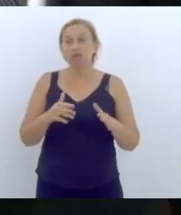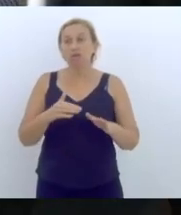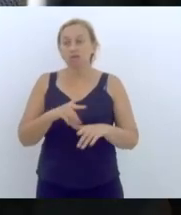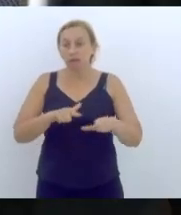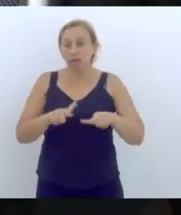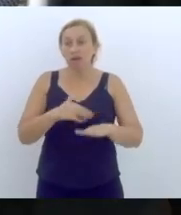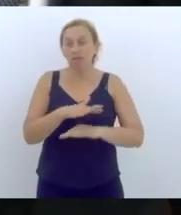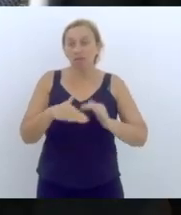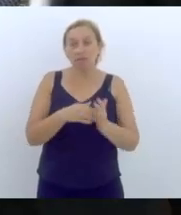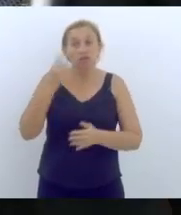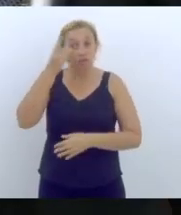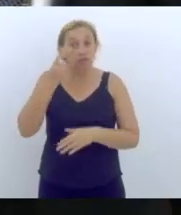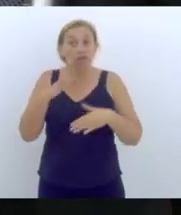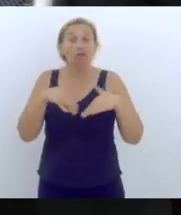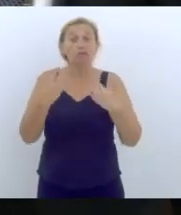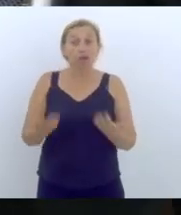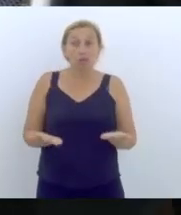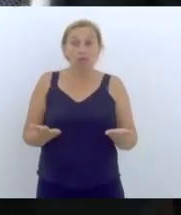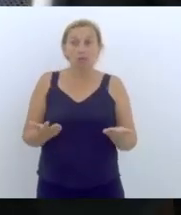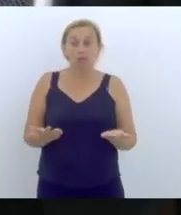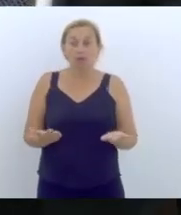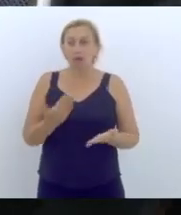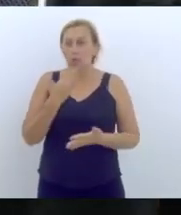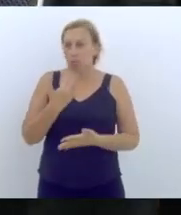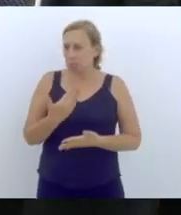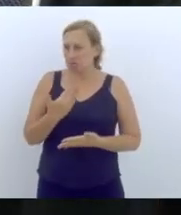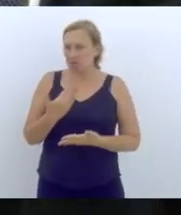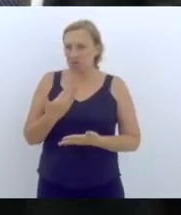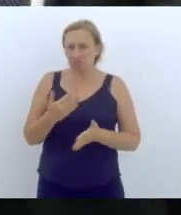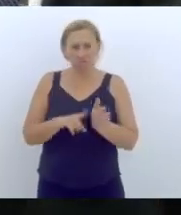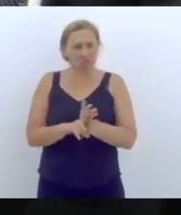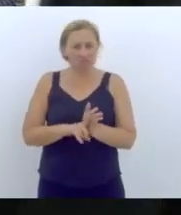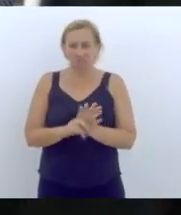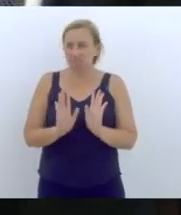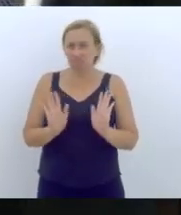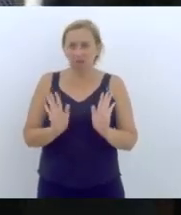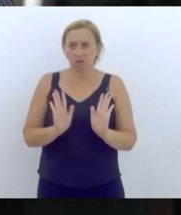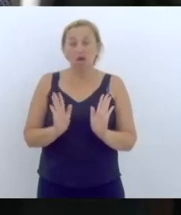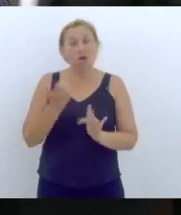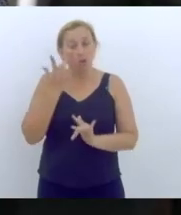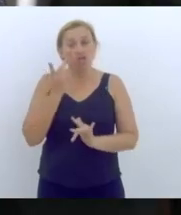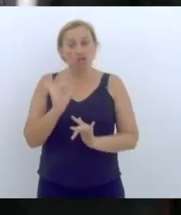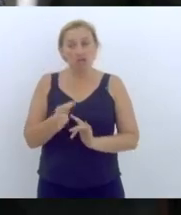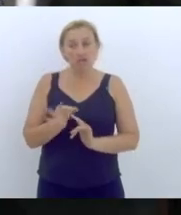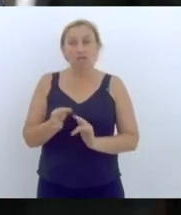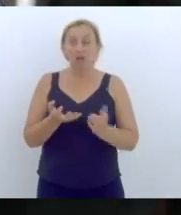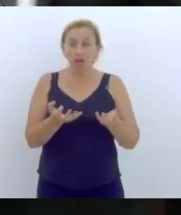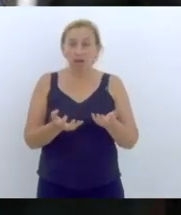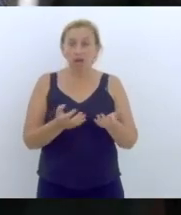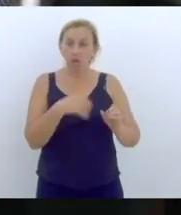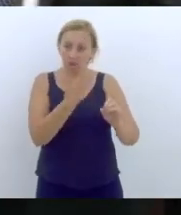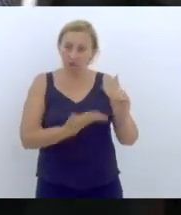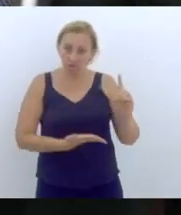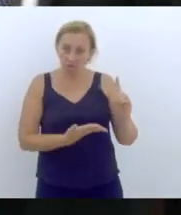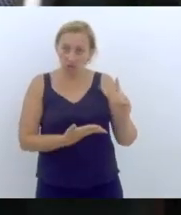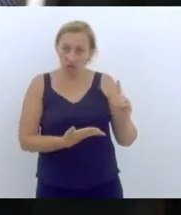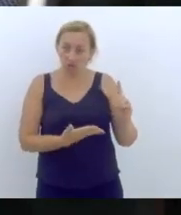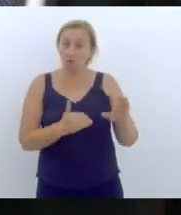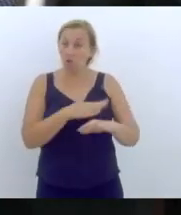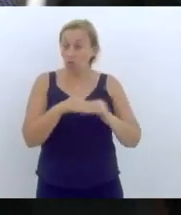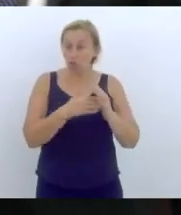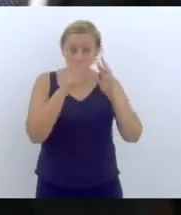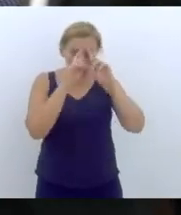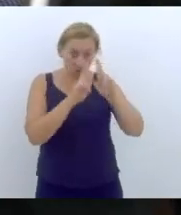da casa. Então, eu não pediria nem verificação, porque eu acho que é legítimo, que é homenagear uma personalidade, com todo